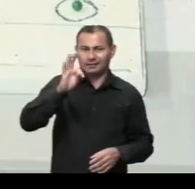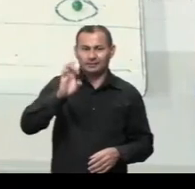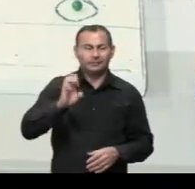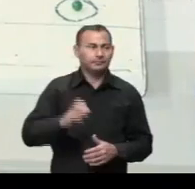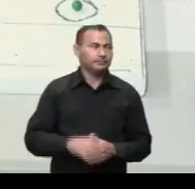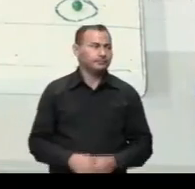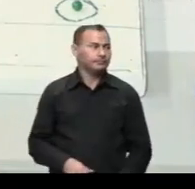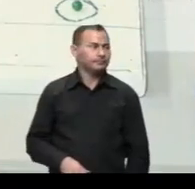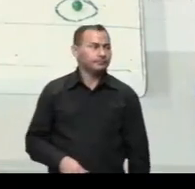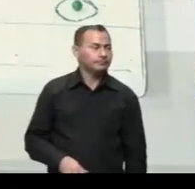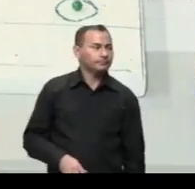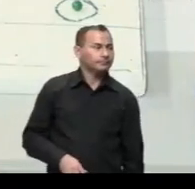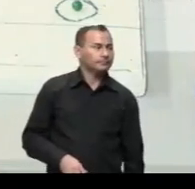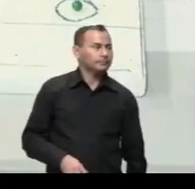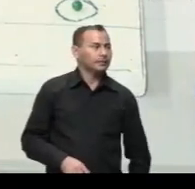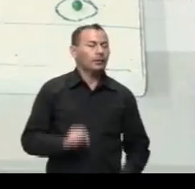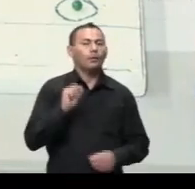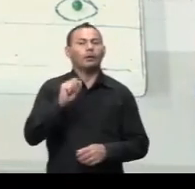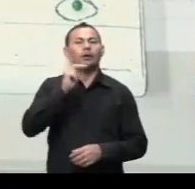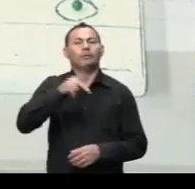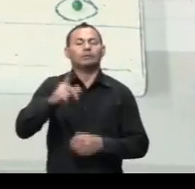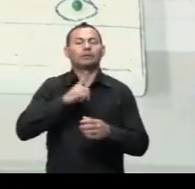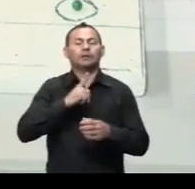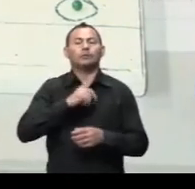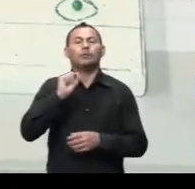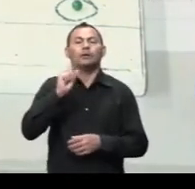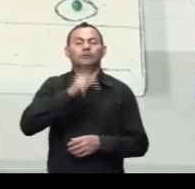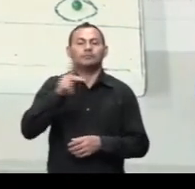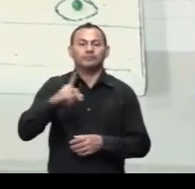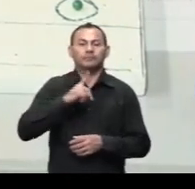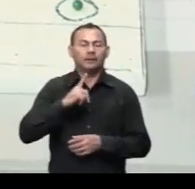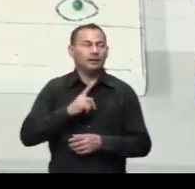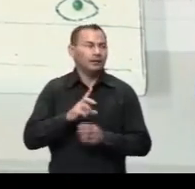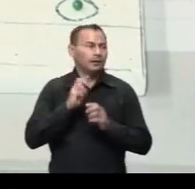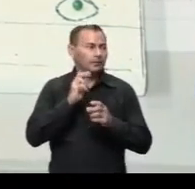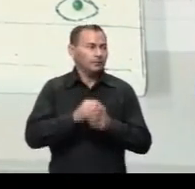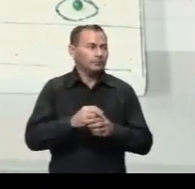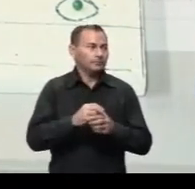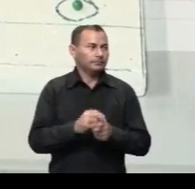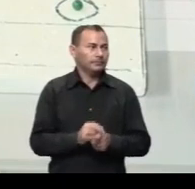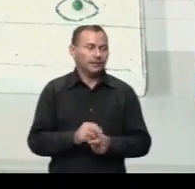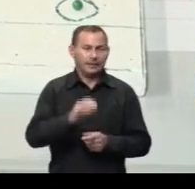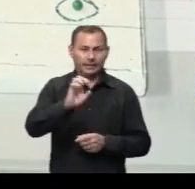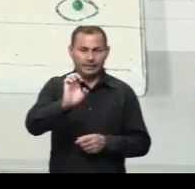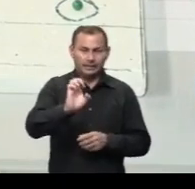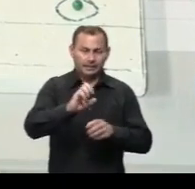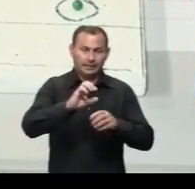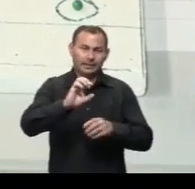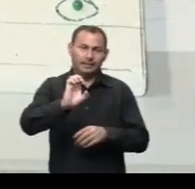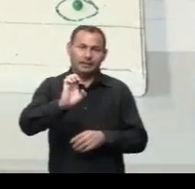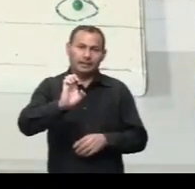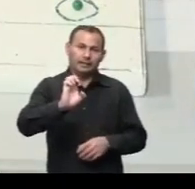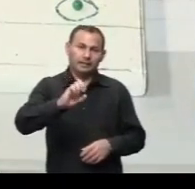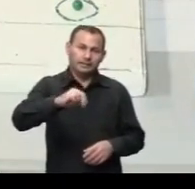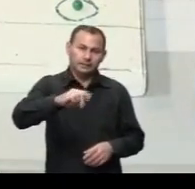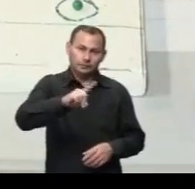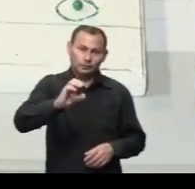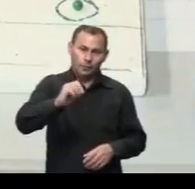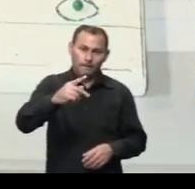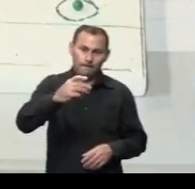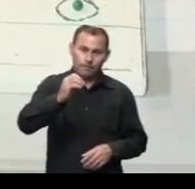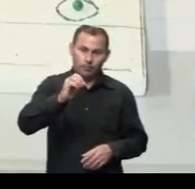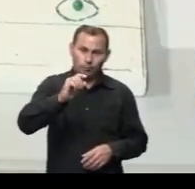Bom, o que o professor tem aqui? Você vai pegar um pedaço de isopor, tá? E a gente